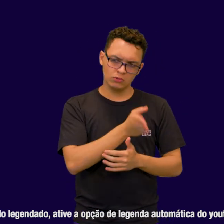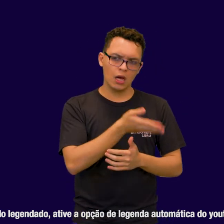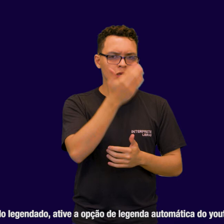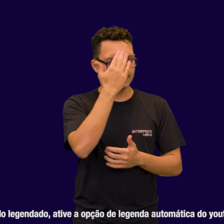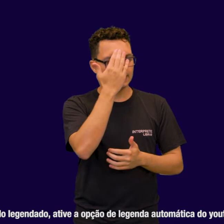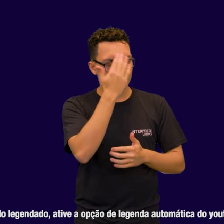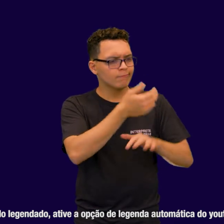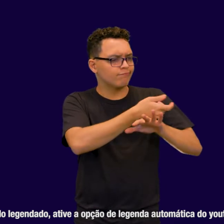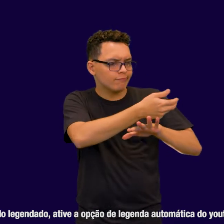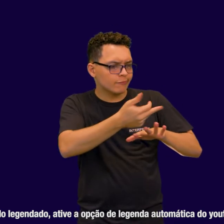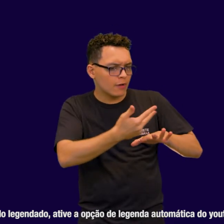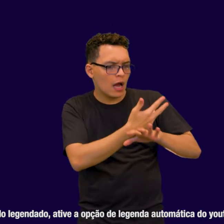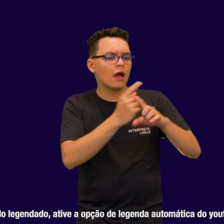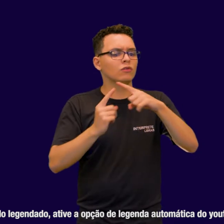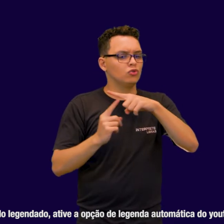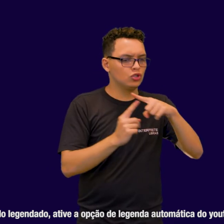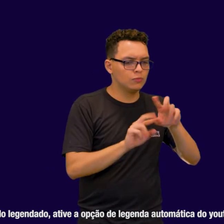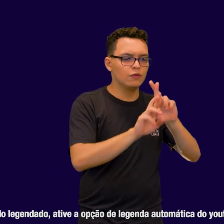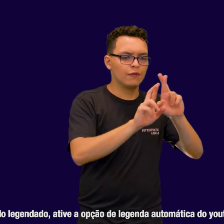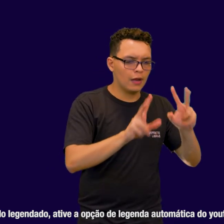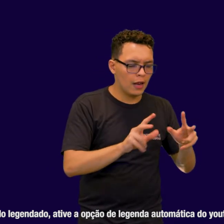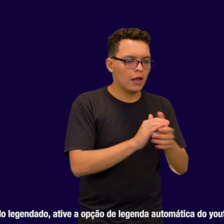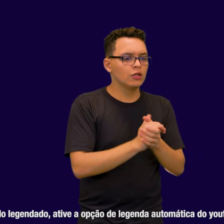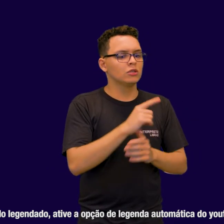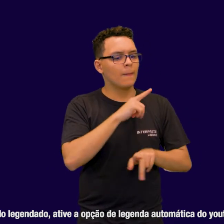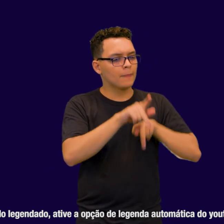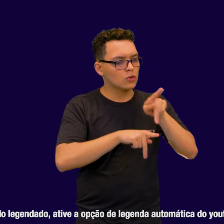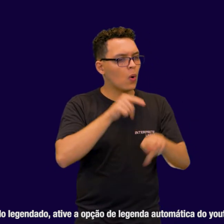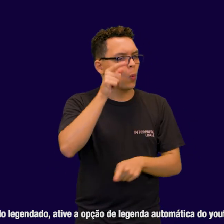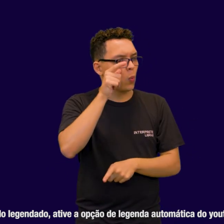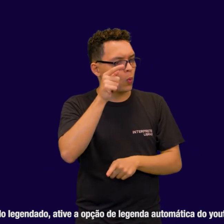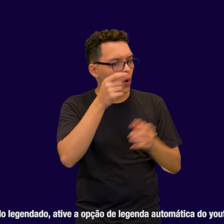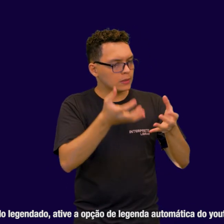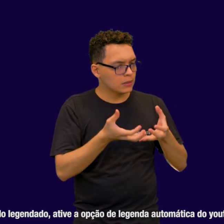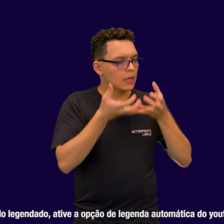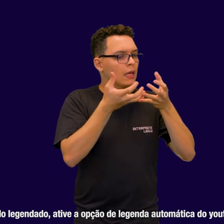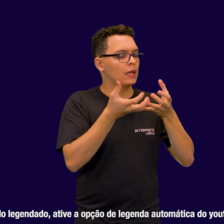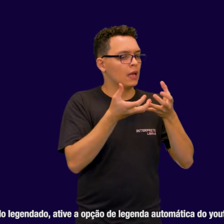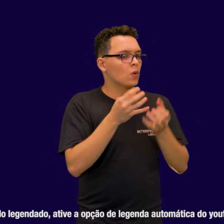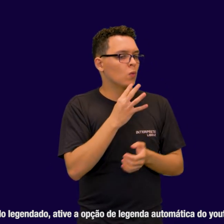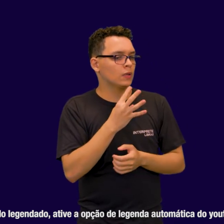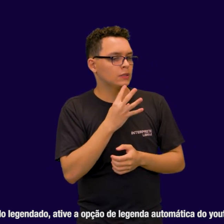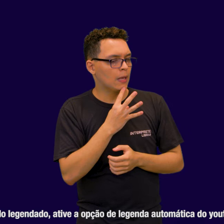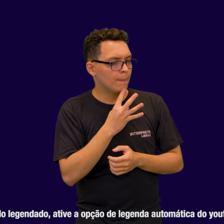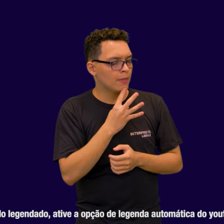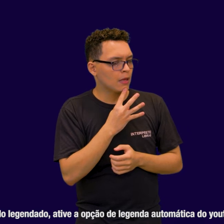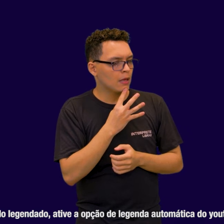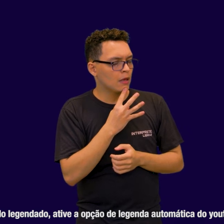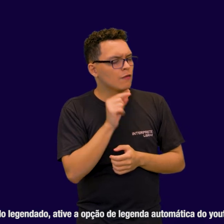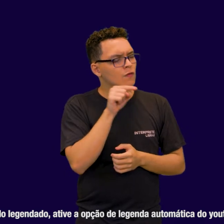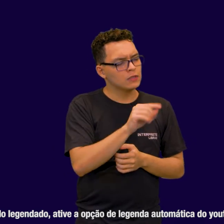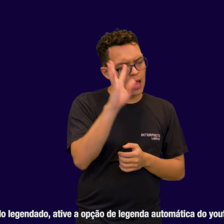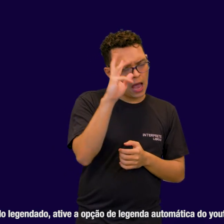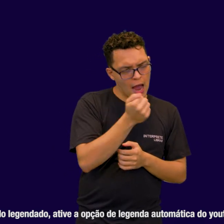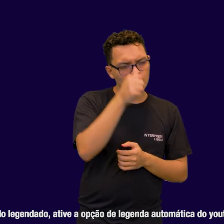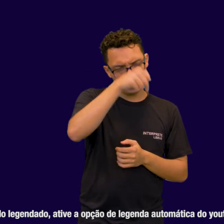da quantidade de cervejarias, da quantidade de pessoas que decidiram empreender nesse segmento. São produtos realmente de qualidade